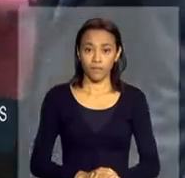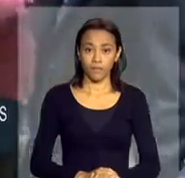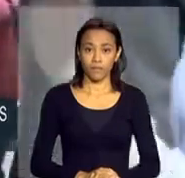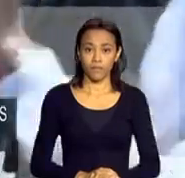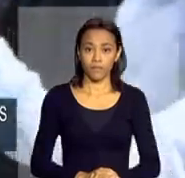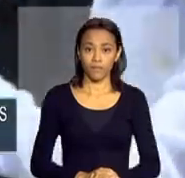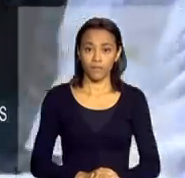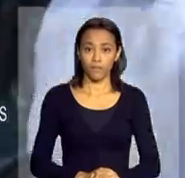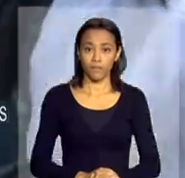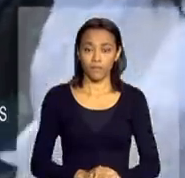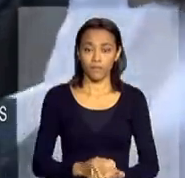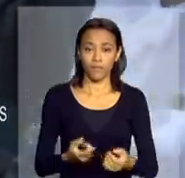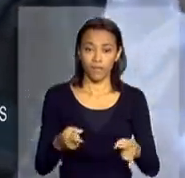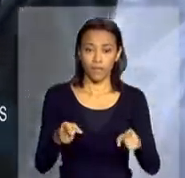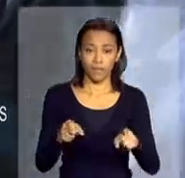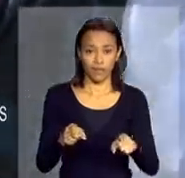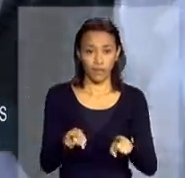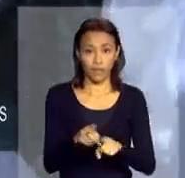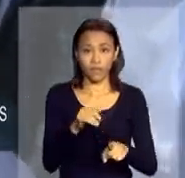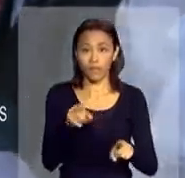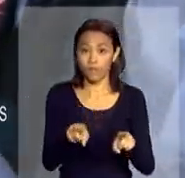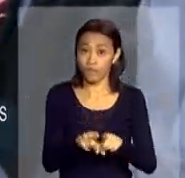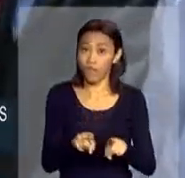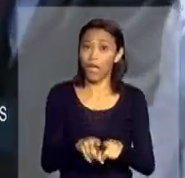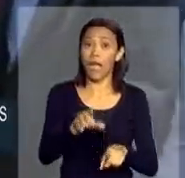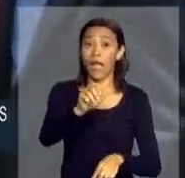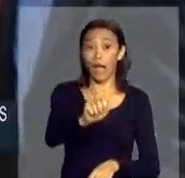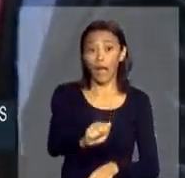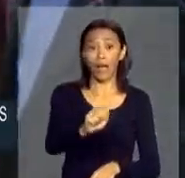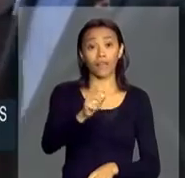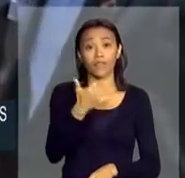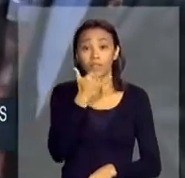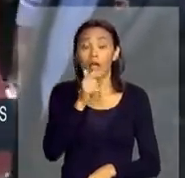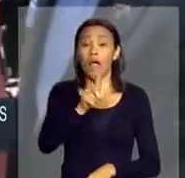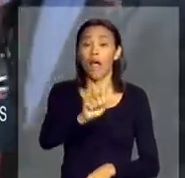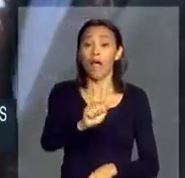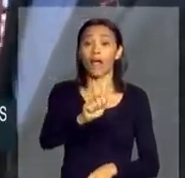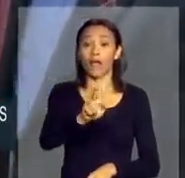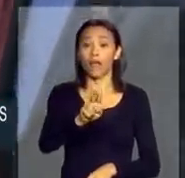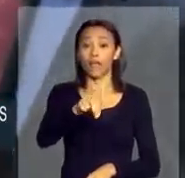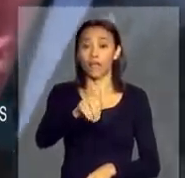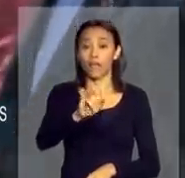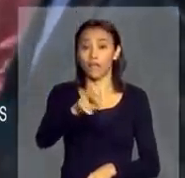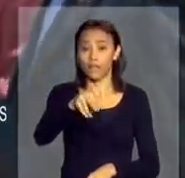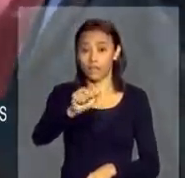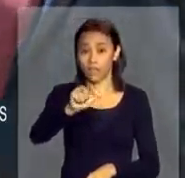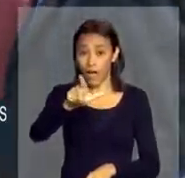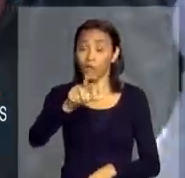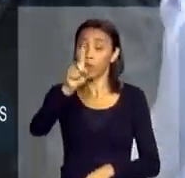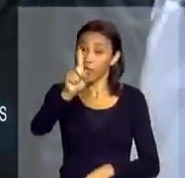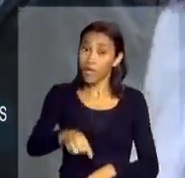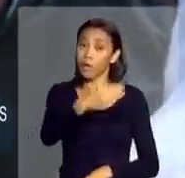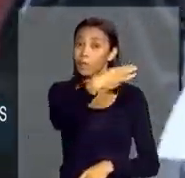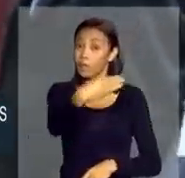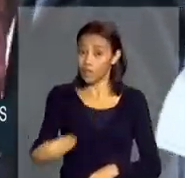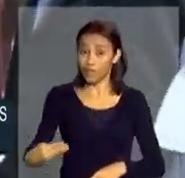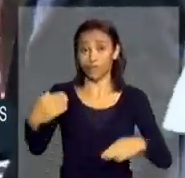presidenta. Ah, sim. Agnaldo Ribeiro das cidades, o ministro Agnaldo Ribeiro das Cidades. Ministro das